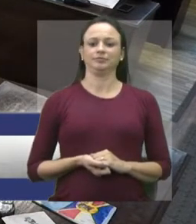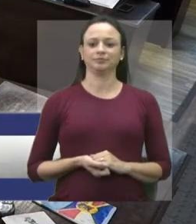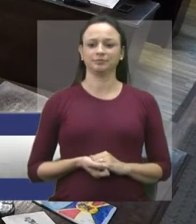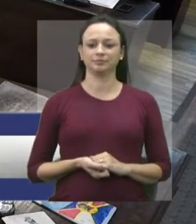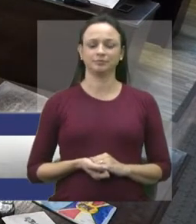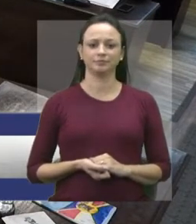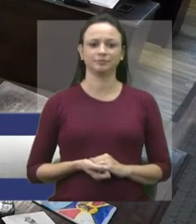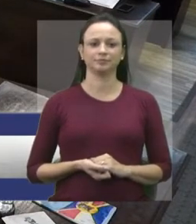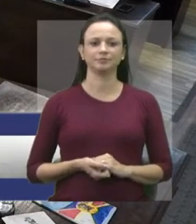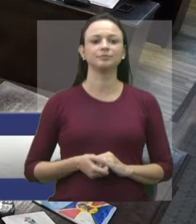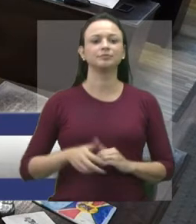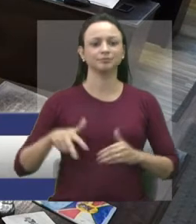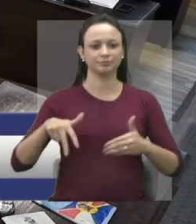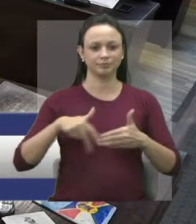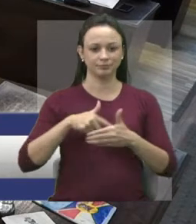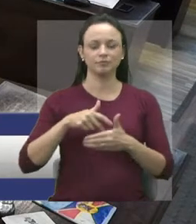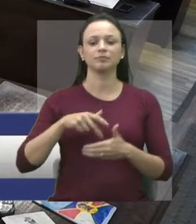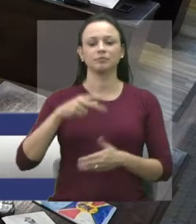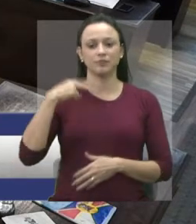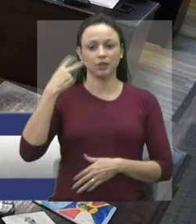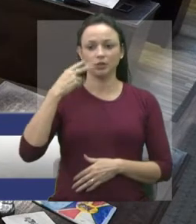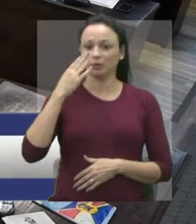Com a palavra o vereador José Carlos Borgo.